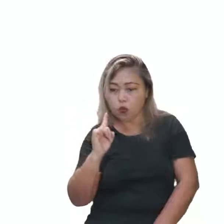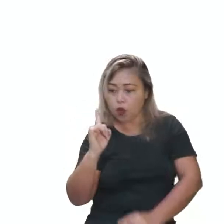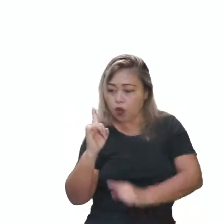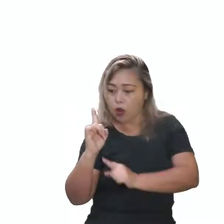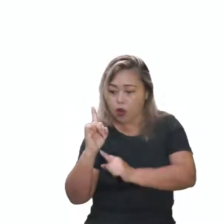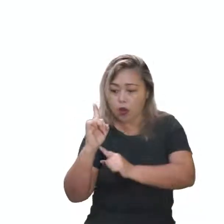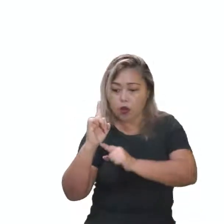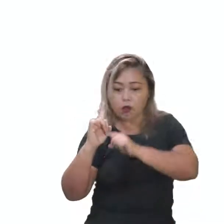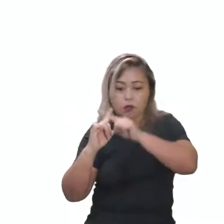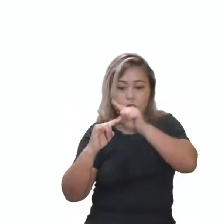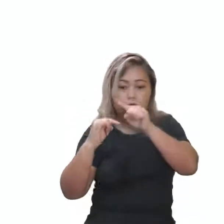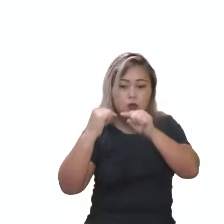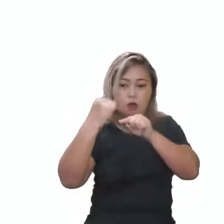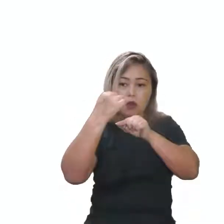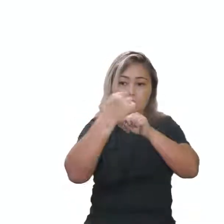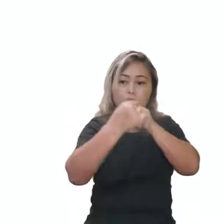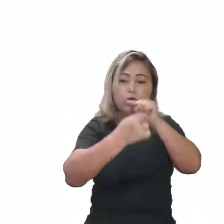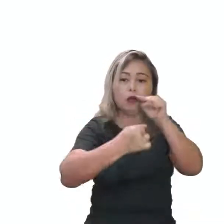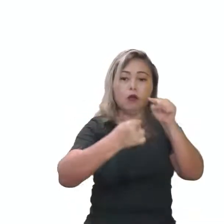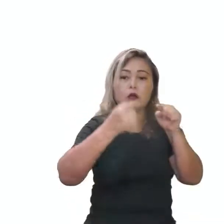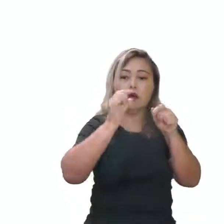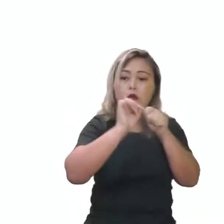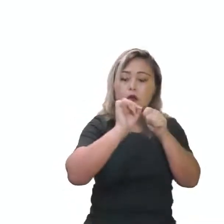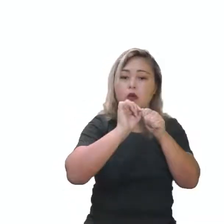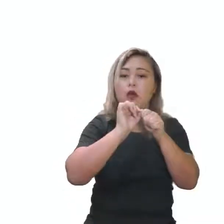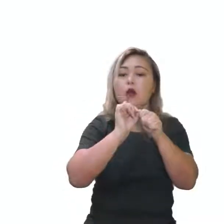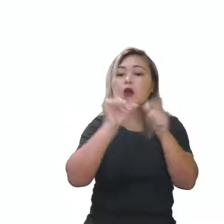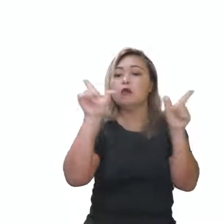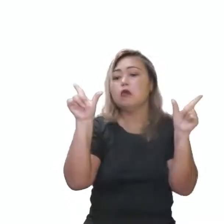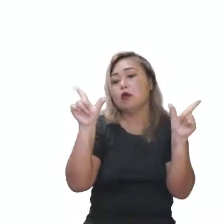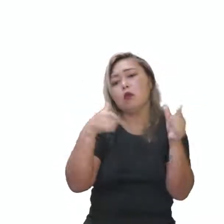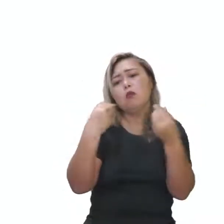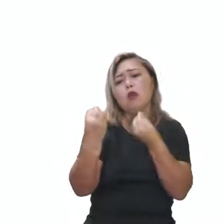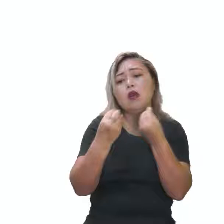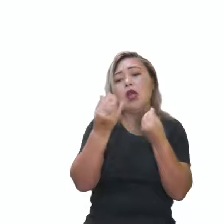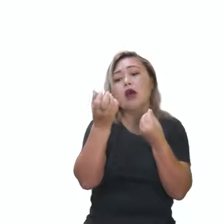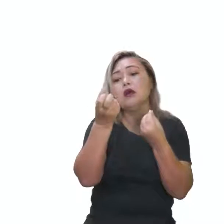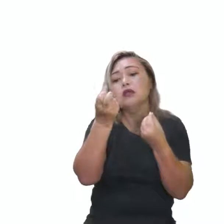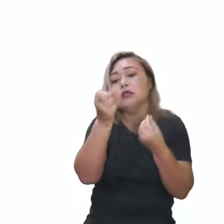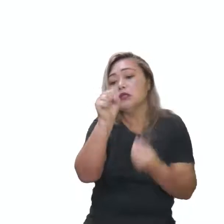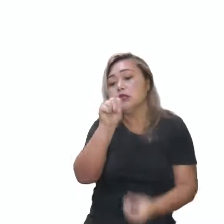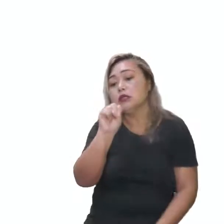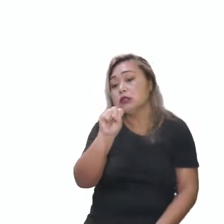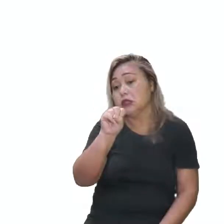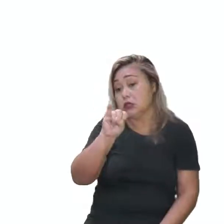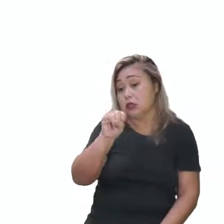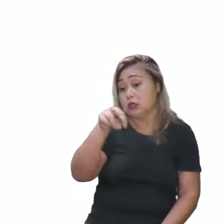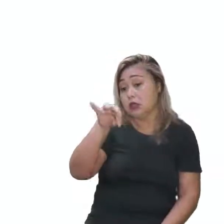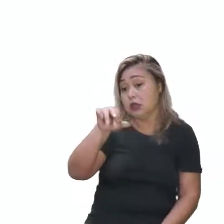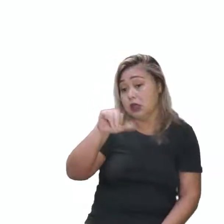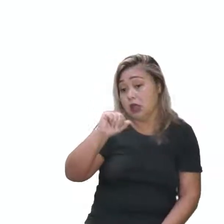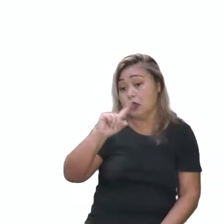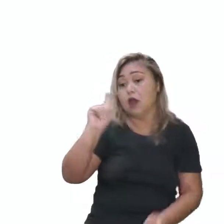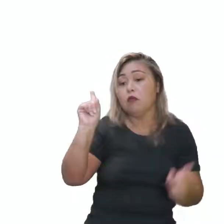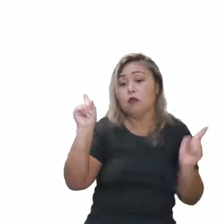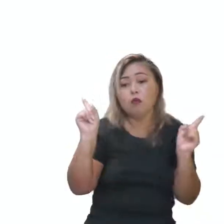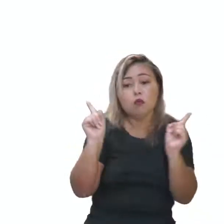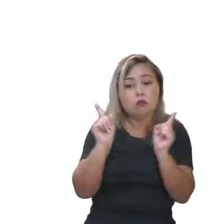dizer que é como se fosse uma compilação, um resuminho, né, do processo de evolução. E o que diz isso